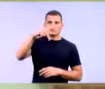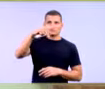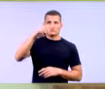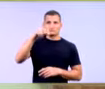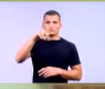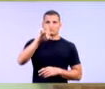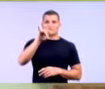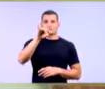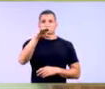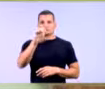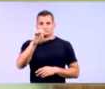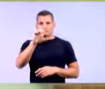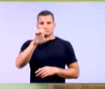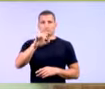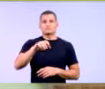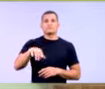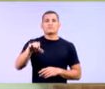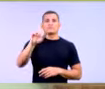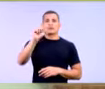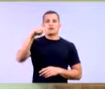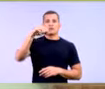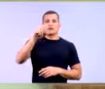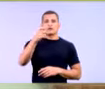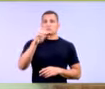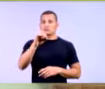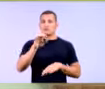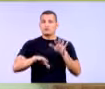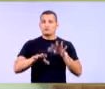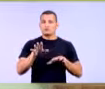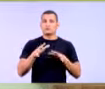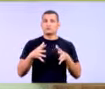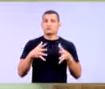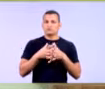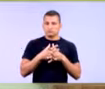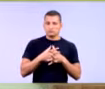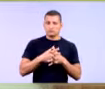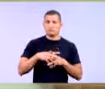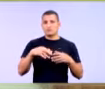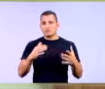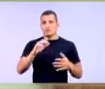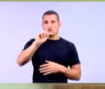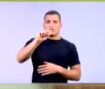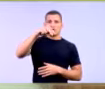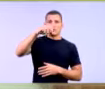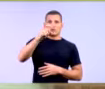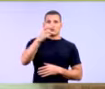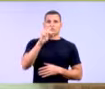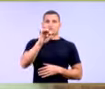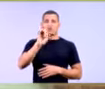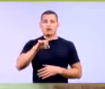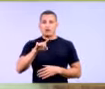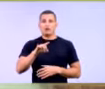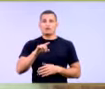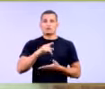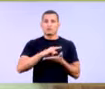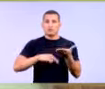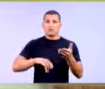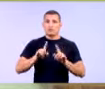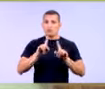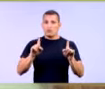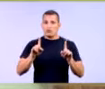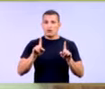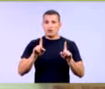gente costuma confundir, né? Então, o anexo é todo aquele documento que não é de autoria de